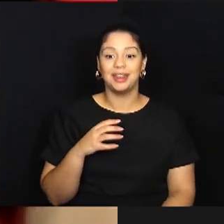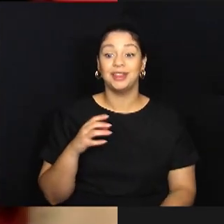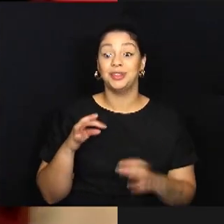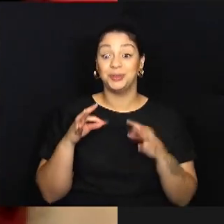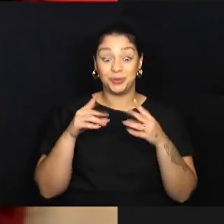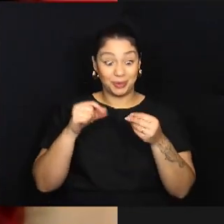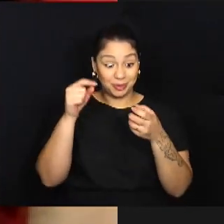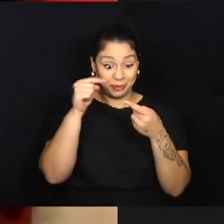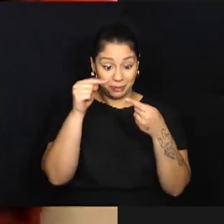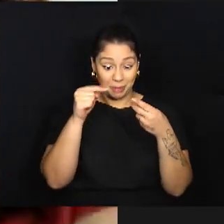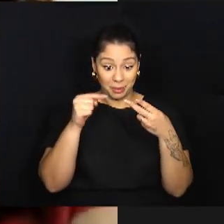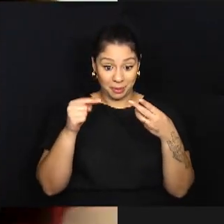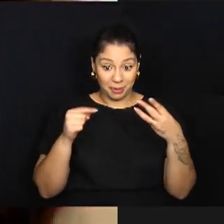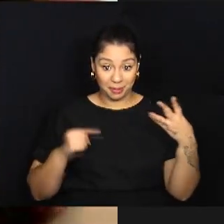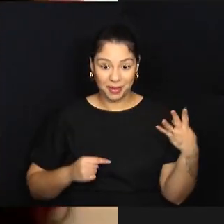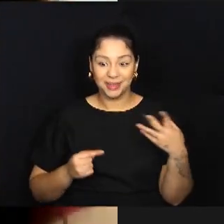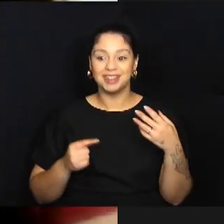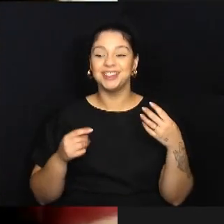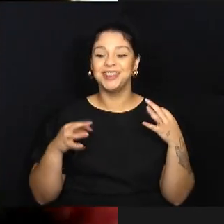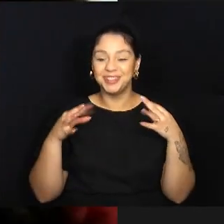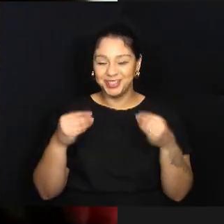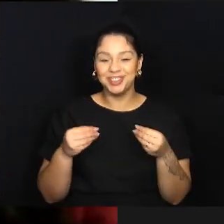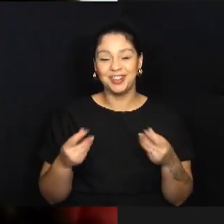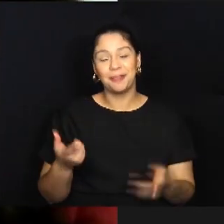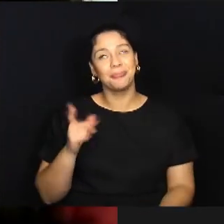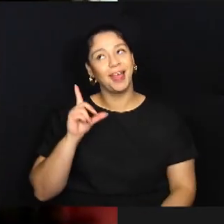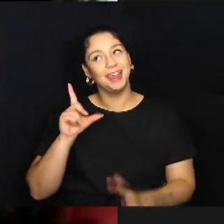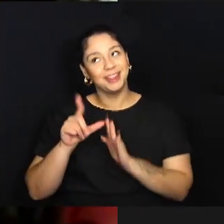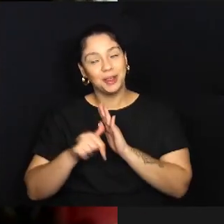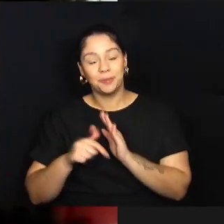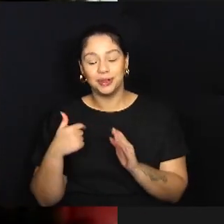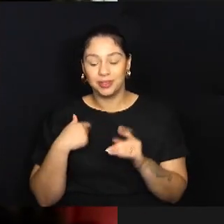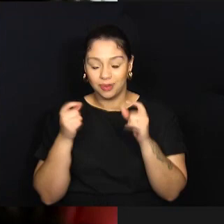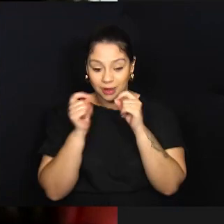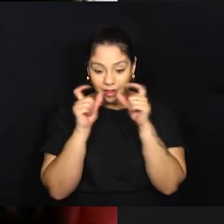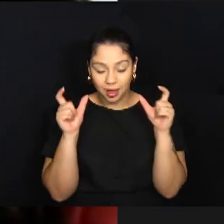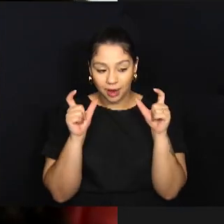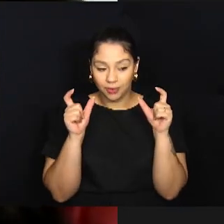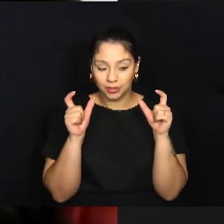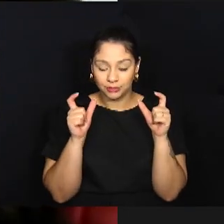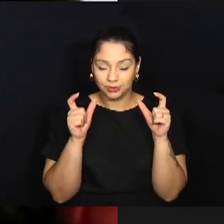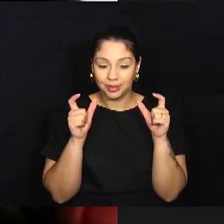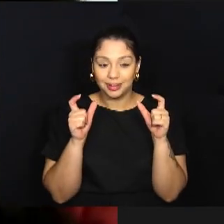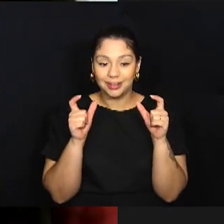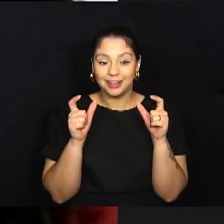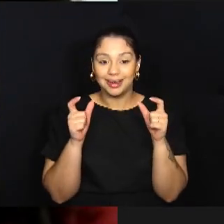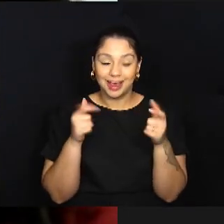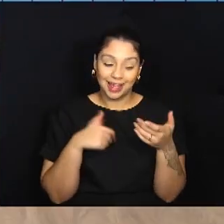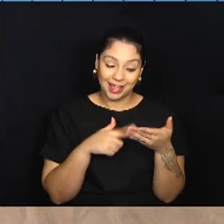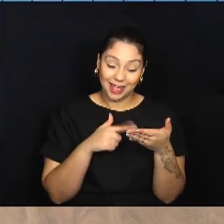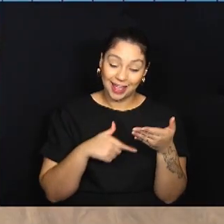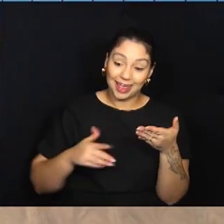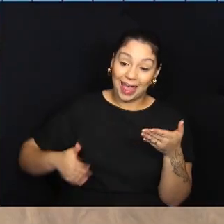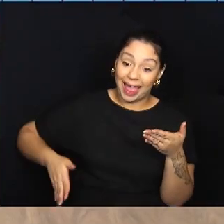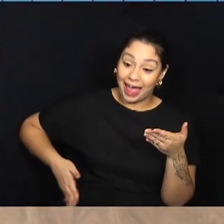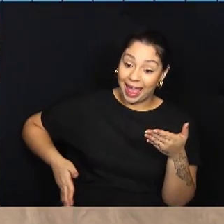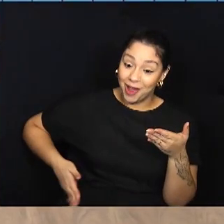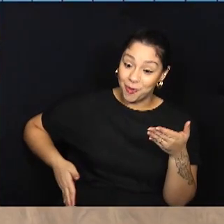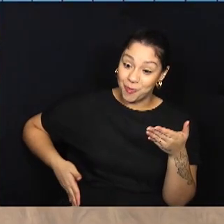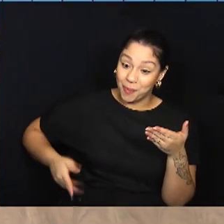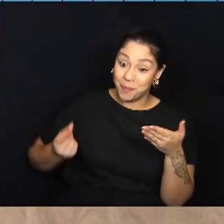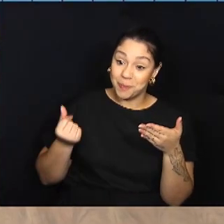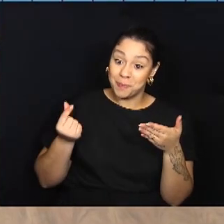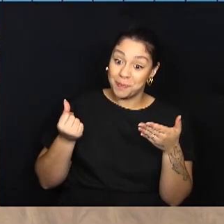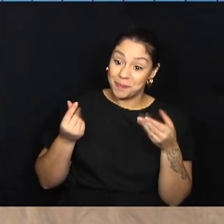Né? Depois o bom senso, enfim, depois que você acorda de manhã, fala, não, isso aqui não dá. O bolso também avisa, A gente né? resolveu fazer aos